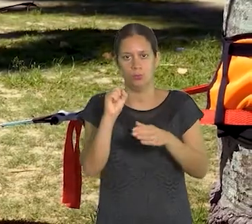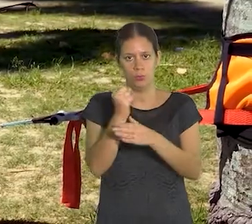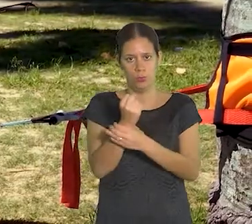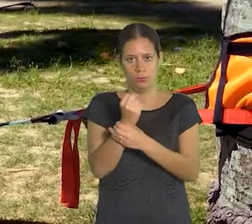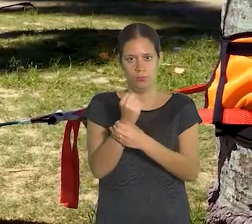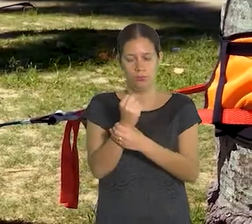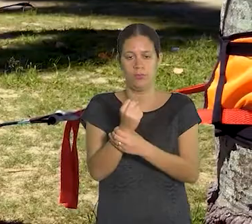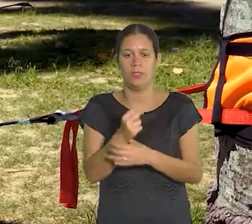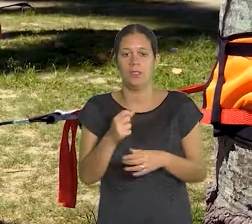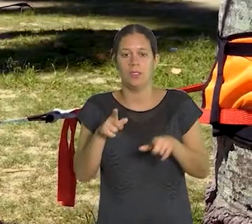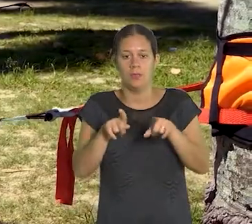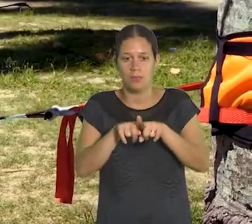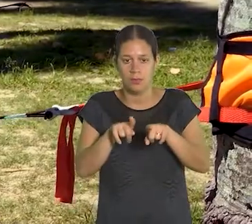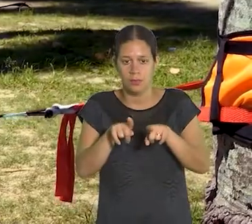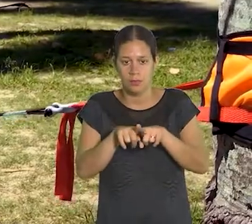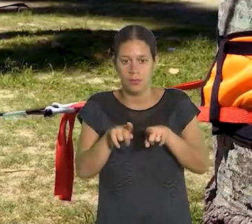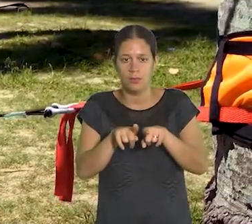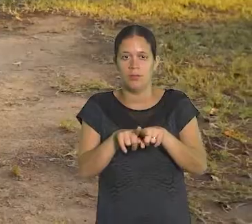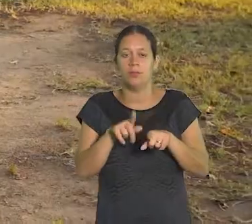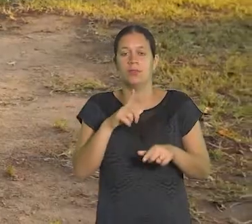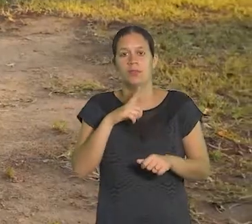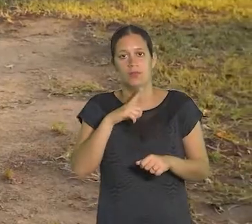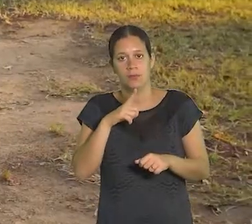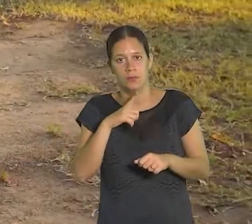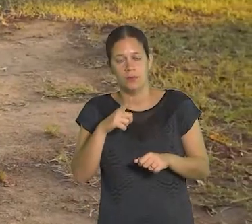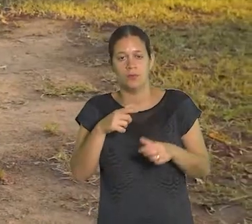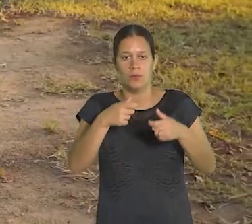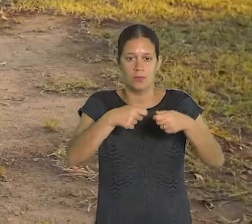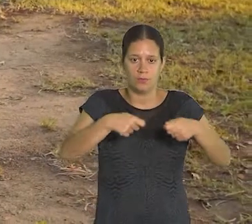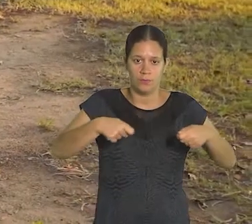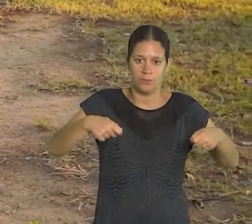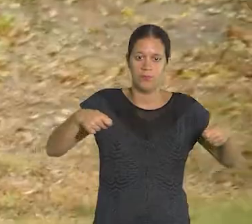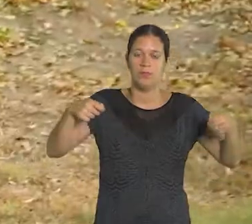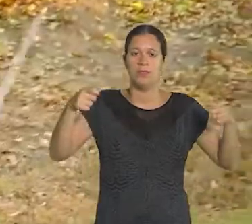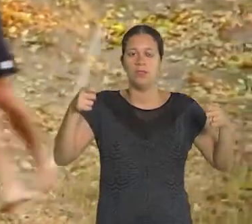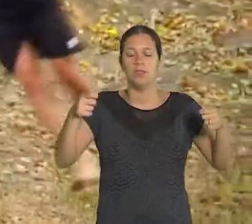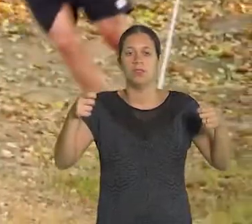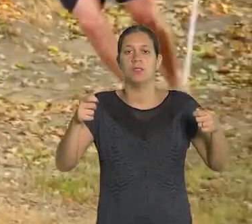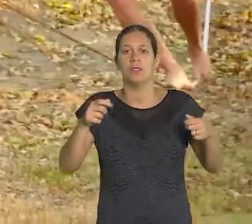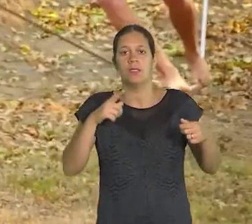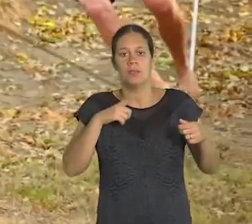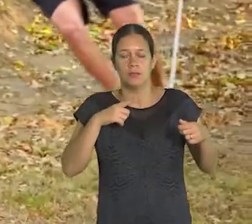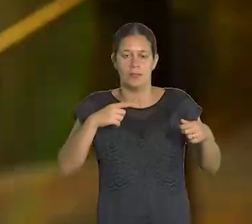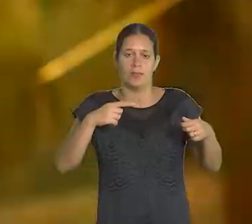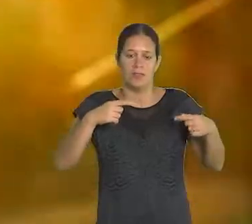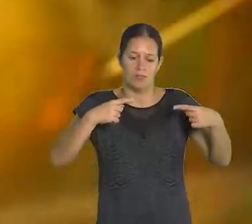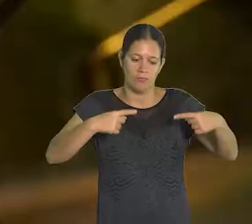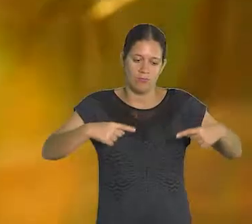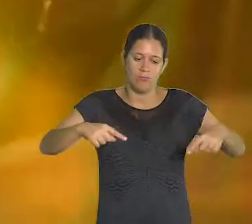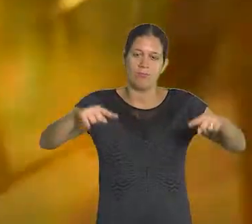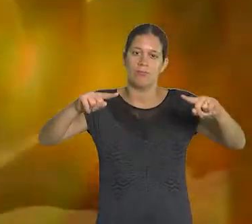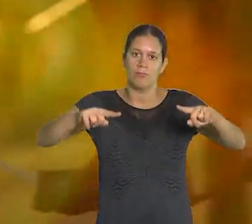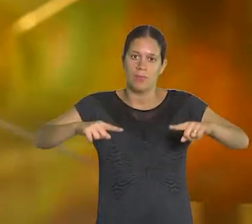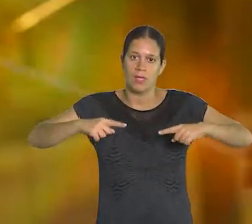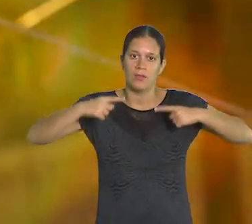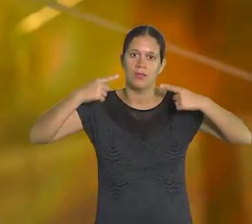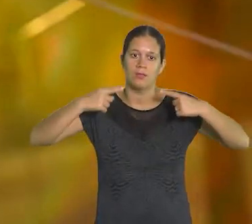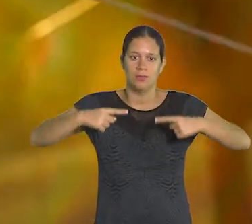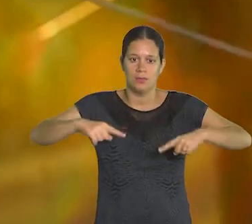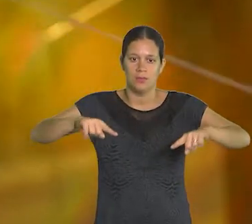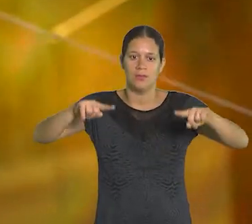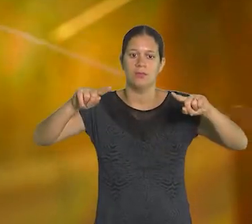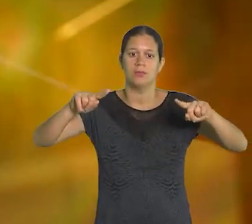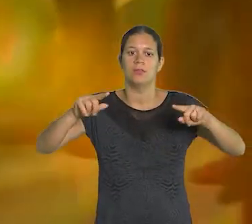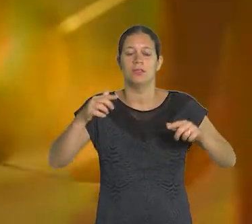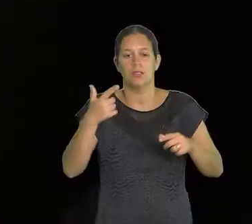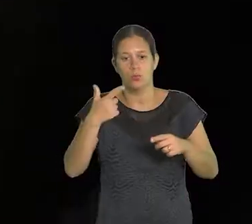mais segura e mais agradável. A gente também tem o rodeio line, que é uma fita muito solta, semelhante a um balanço, que usa equipamentos semelhantes ao do